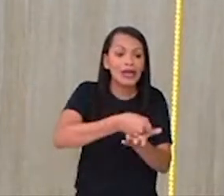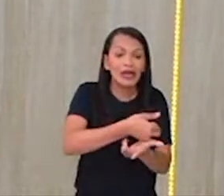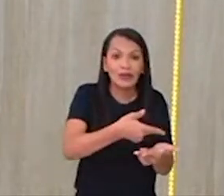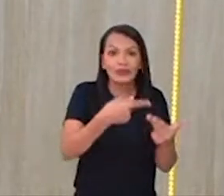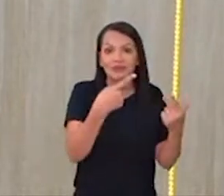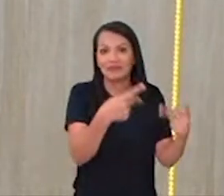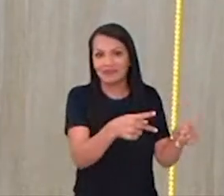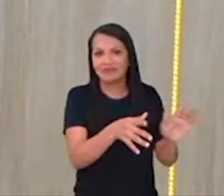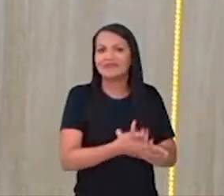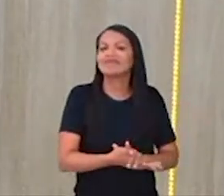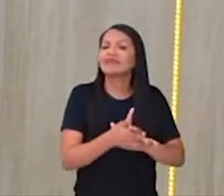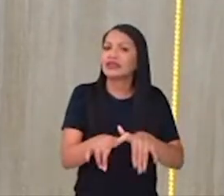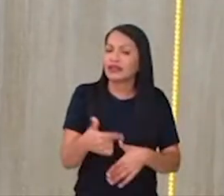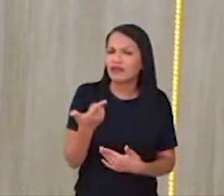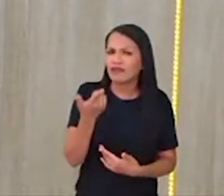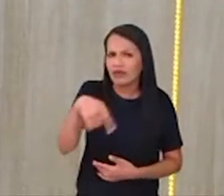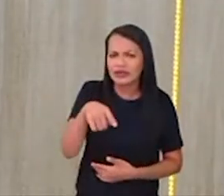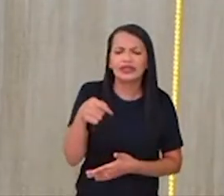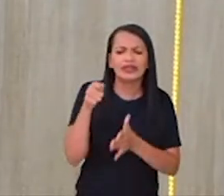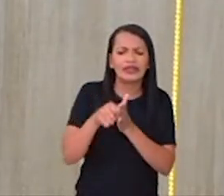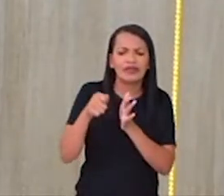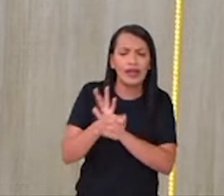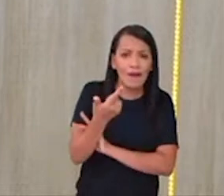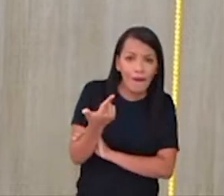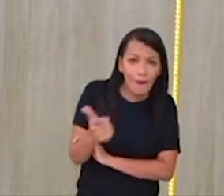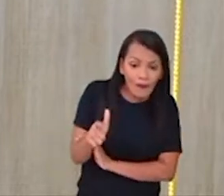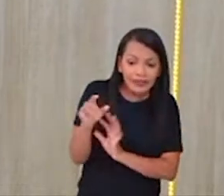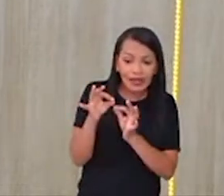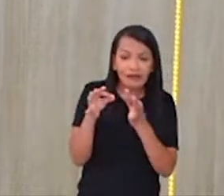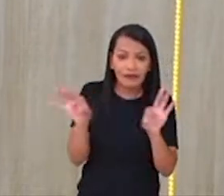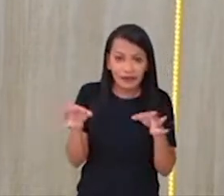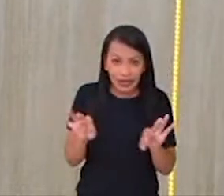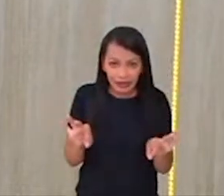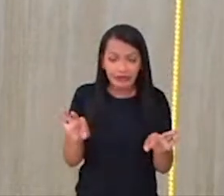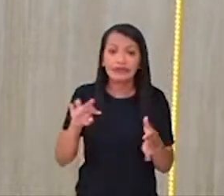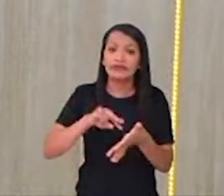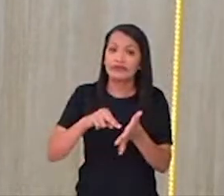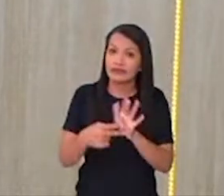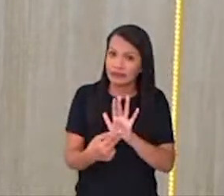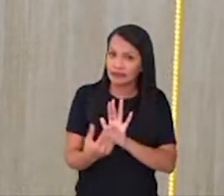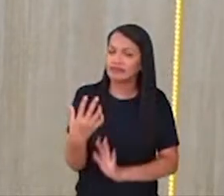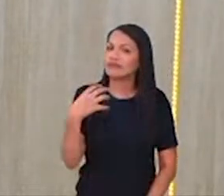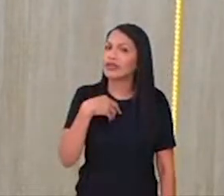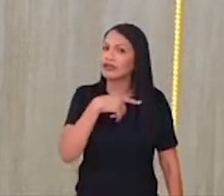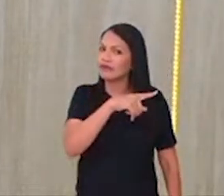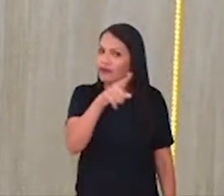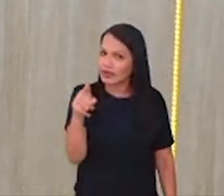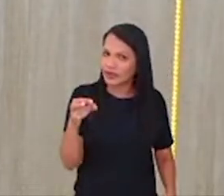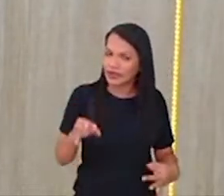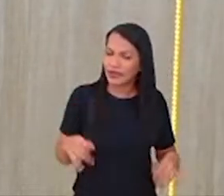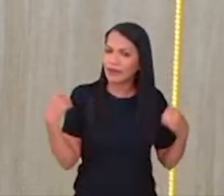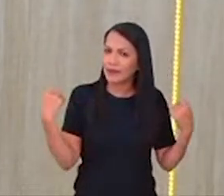que tal vocês escreverem outras frases usando o banco nos sentidos das orações acima? Então isso aí é com